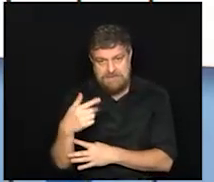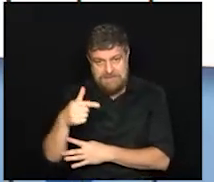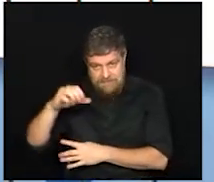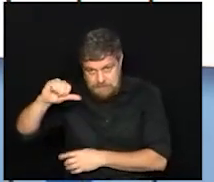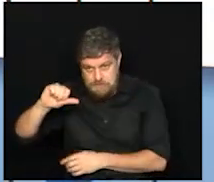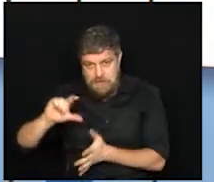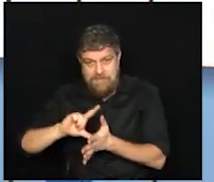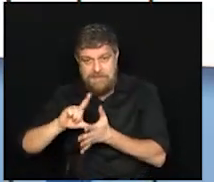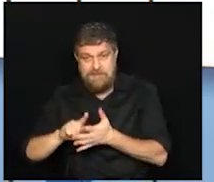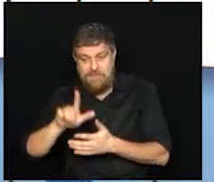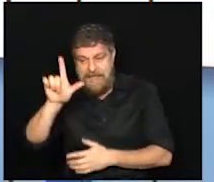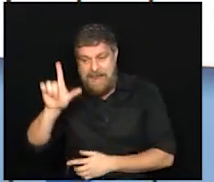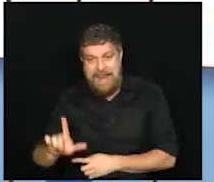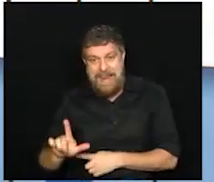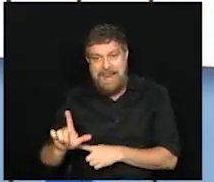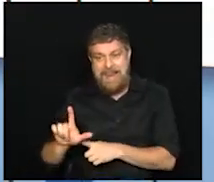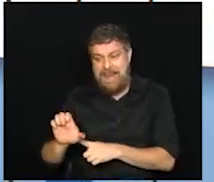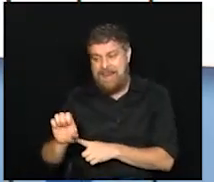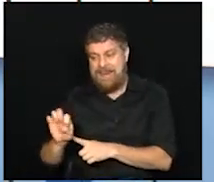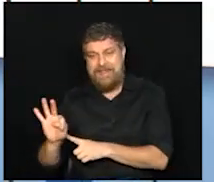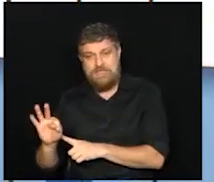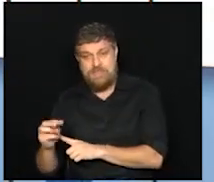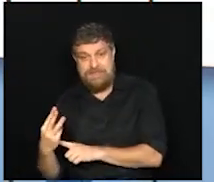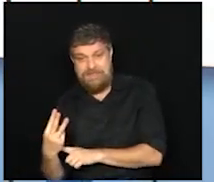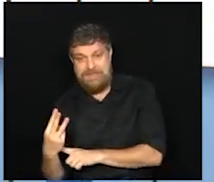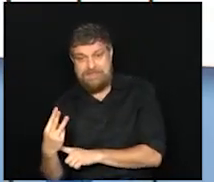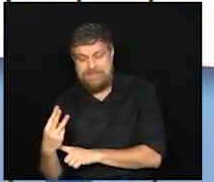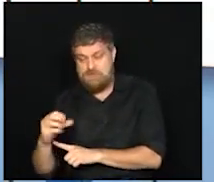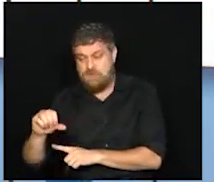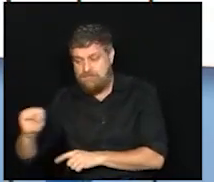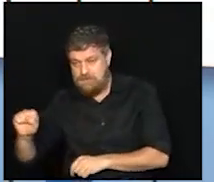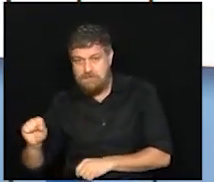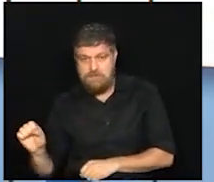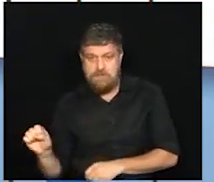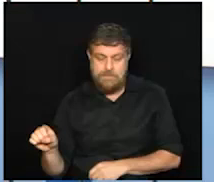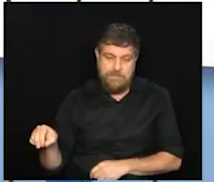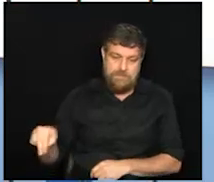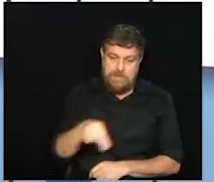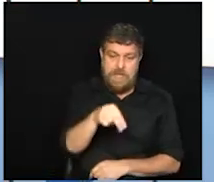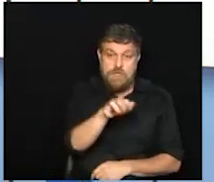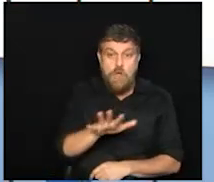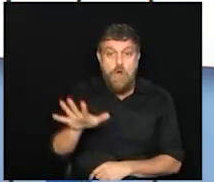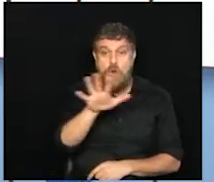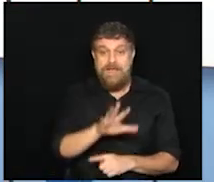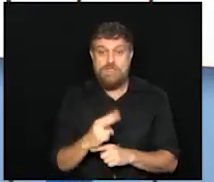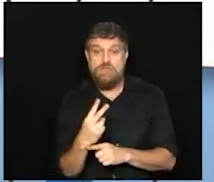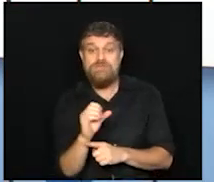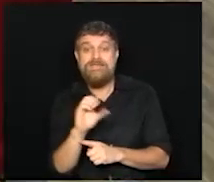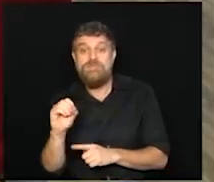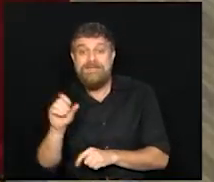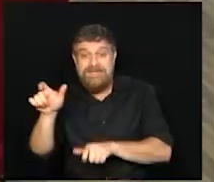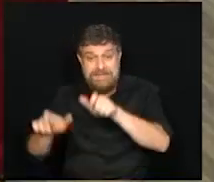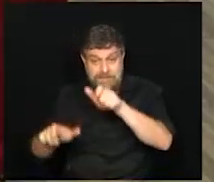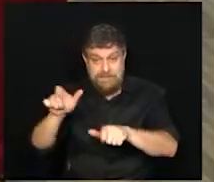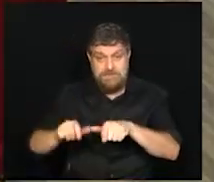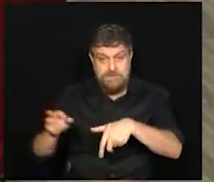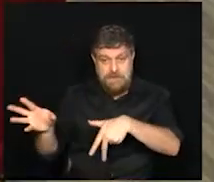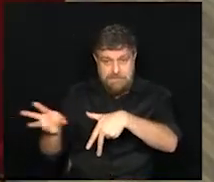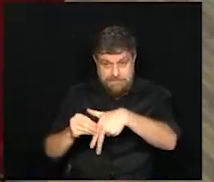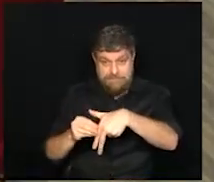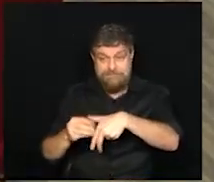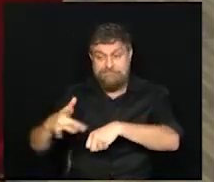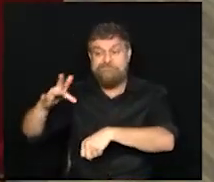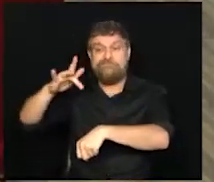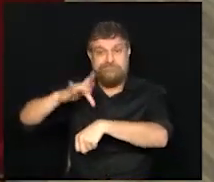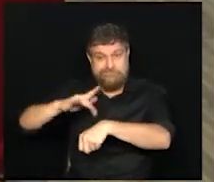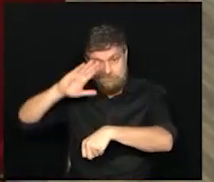429, a Leste, 388 e a Noroeste, com 280 casos. Mina Abreu, Prefeitura de Campinas